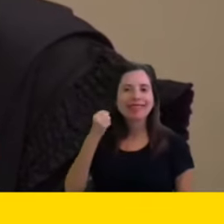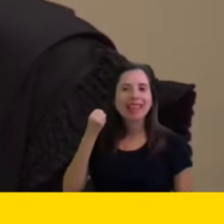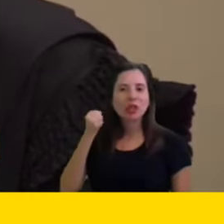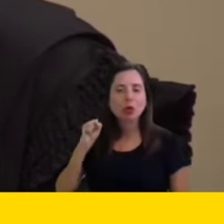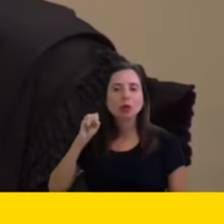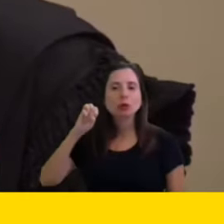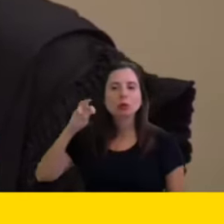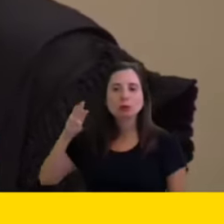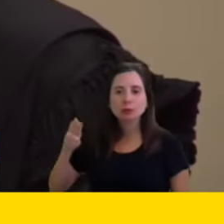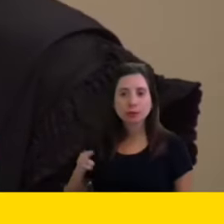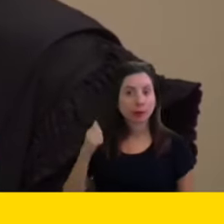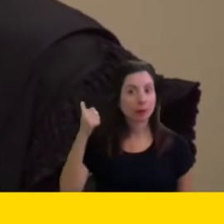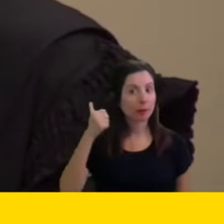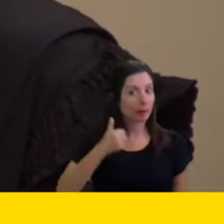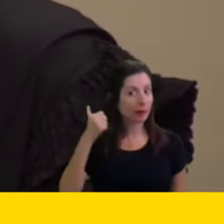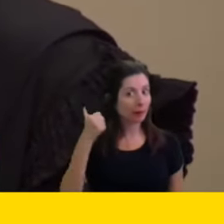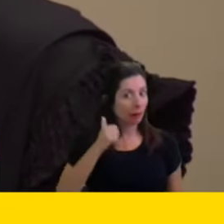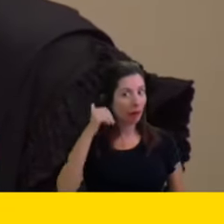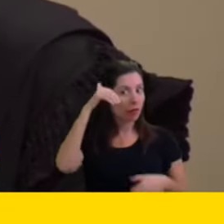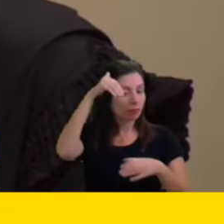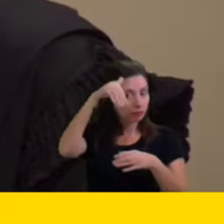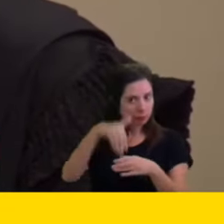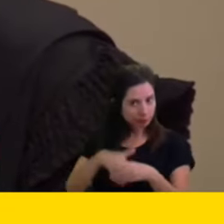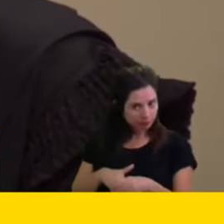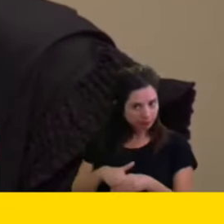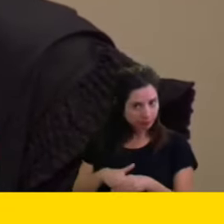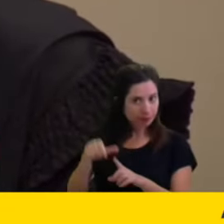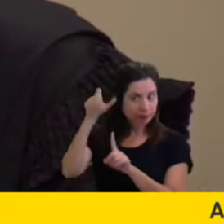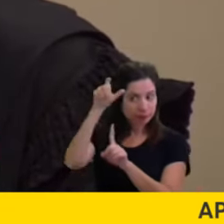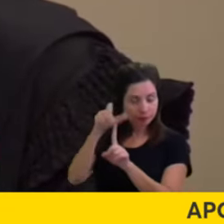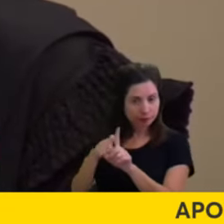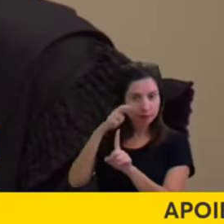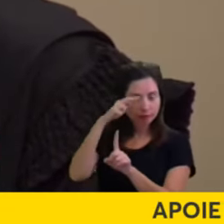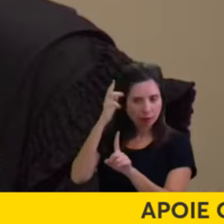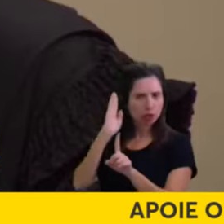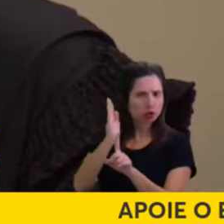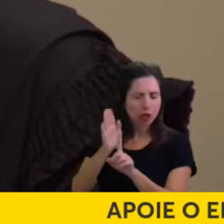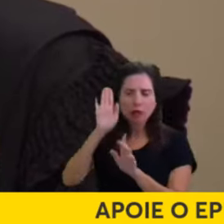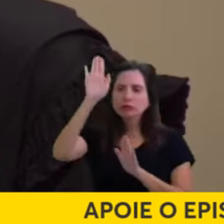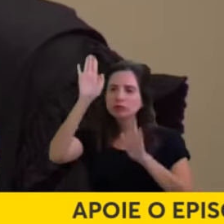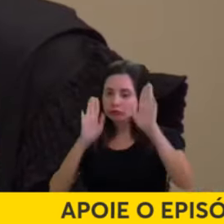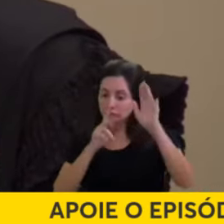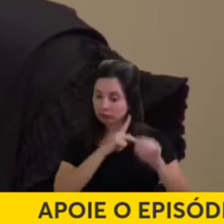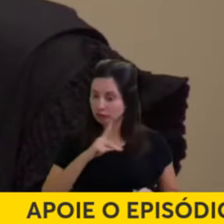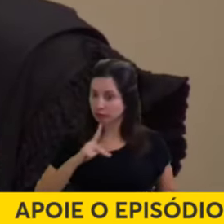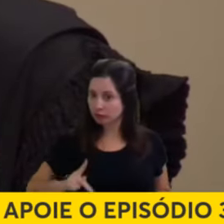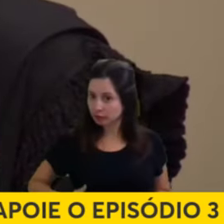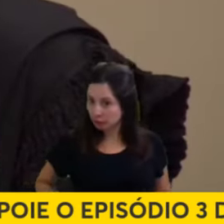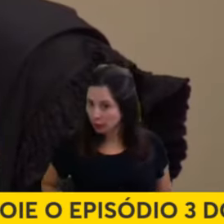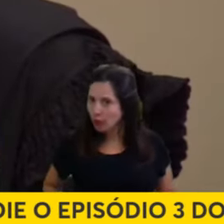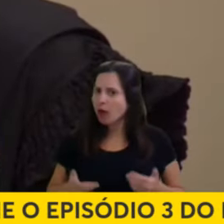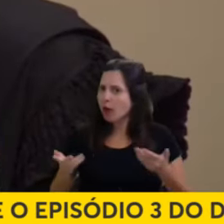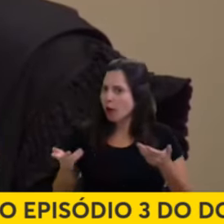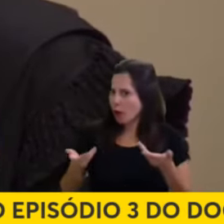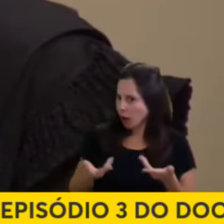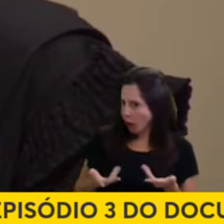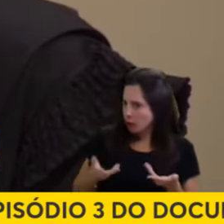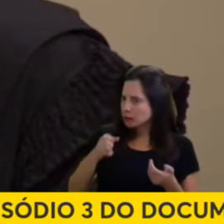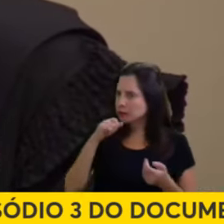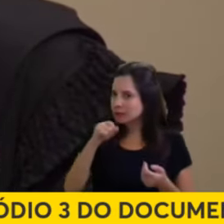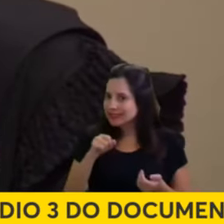para o primeiro turno o investigado Sérgio Mouro foi pré-candidato à presidência logo naquela pré-campanha se gastasse